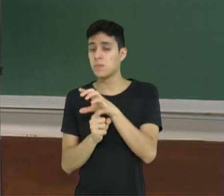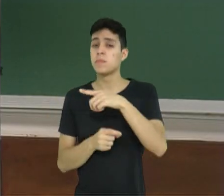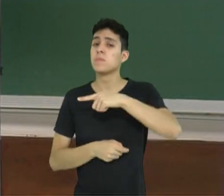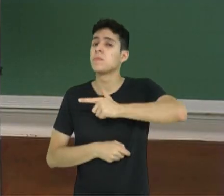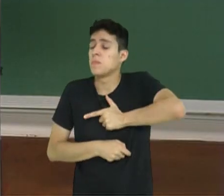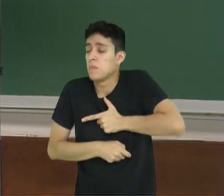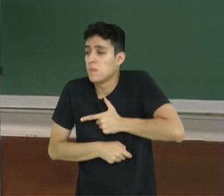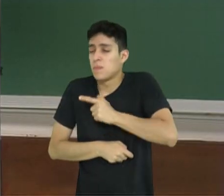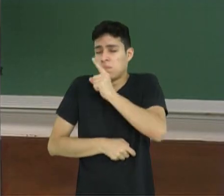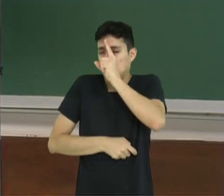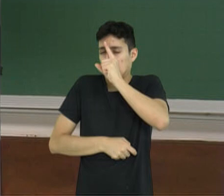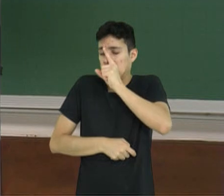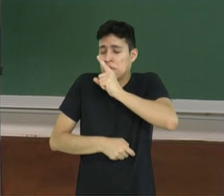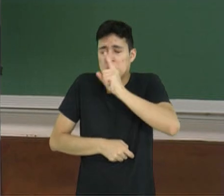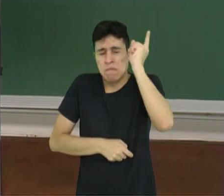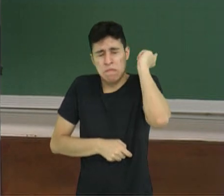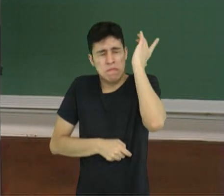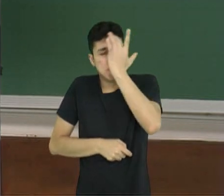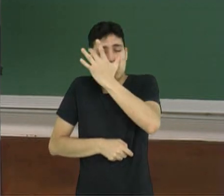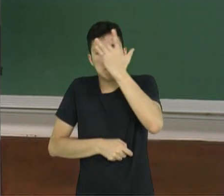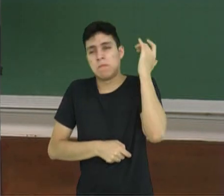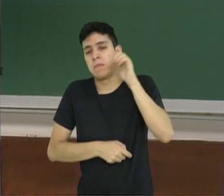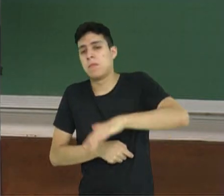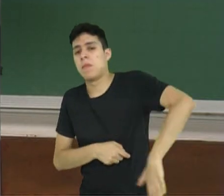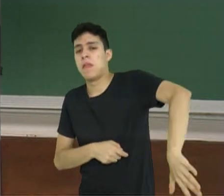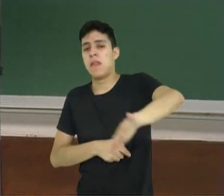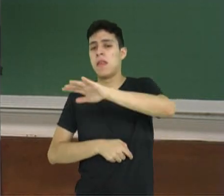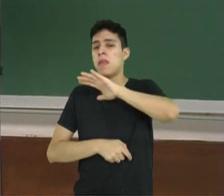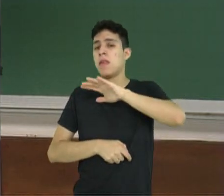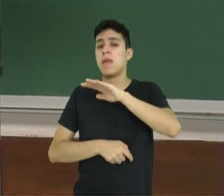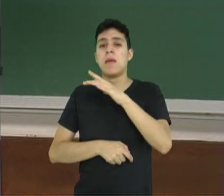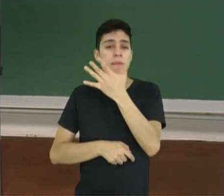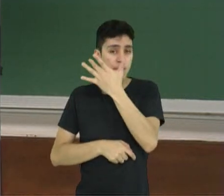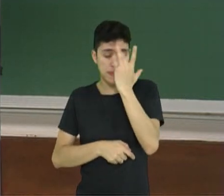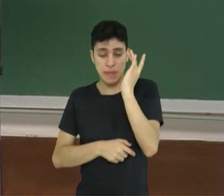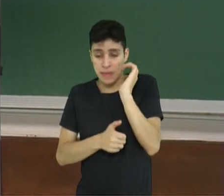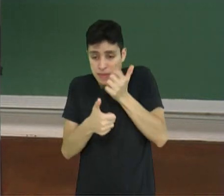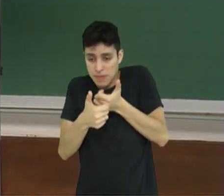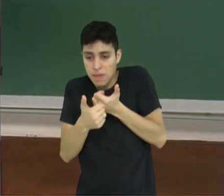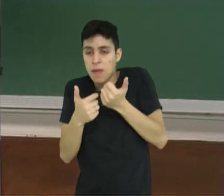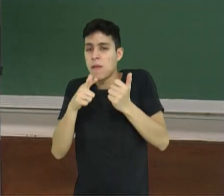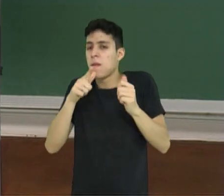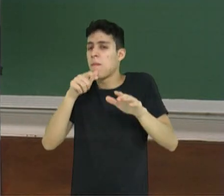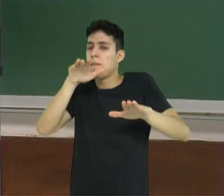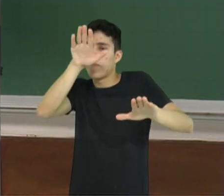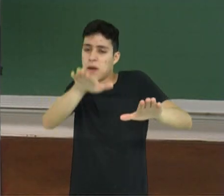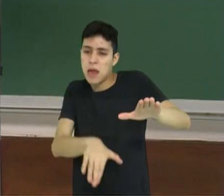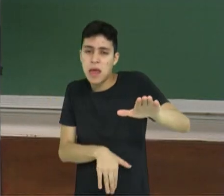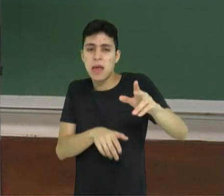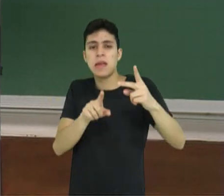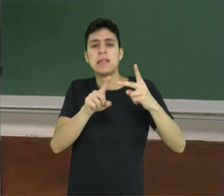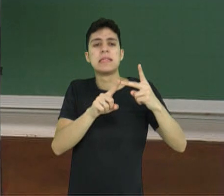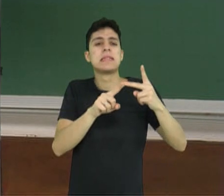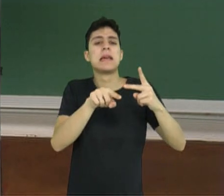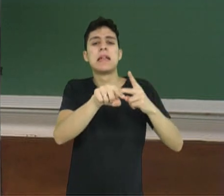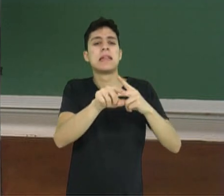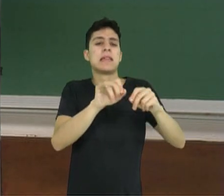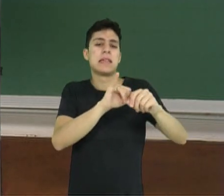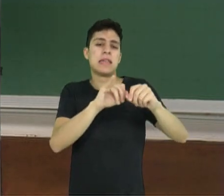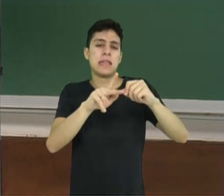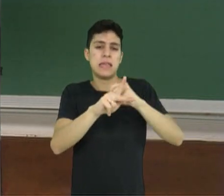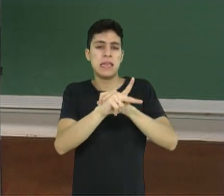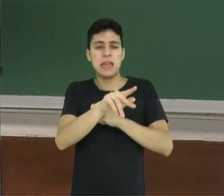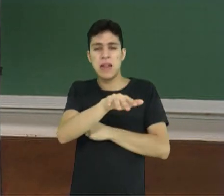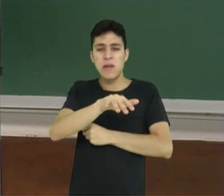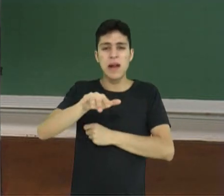ameaçando milhões de pessoas no planeta, pessoas que moram, populações de áreas litorâneas, as ilhas do Pacífico, por exemplo, ali na